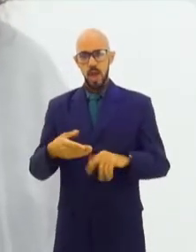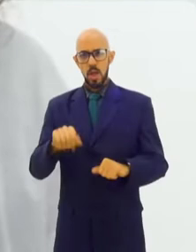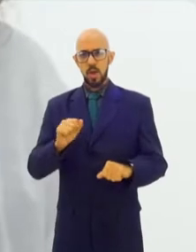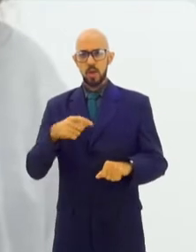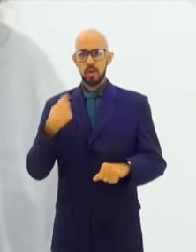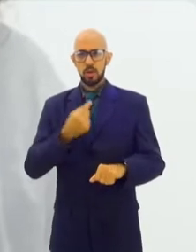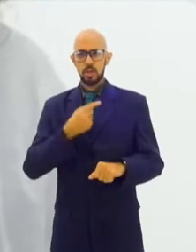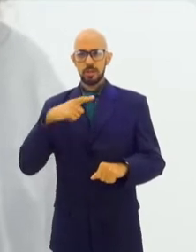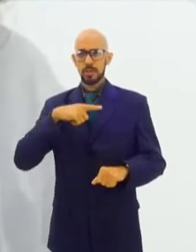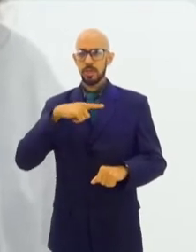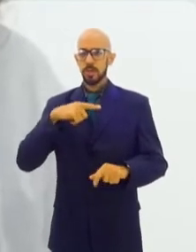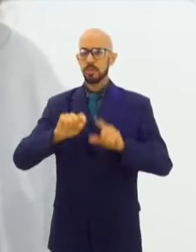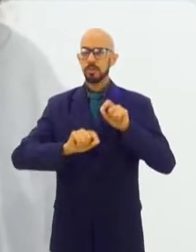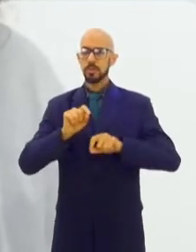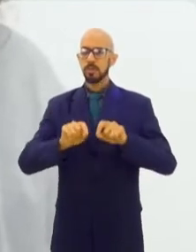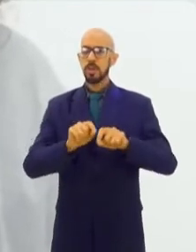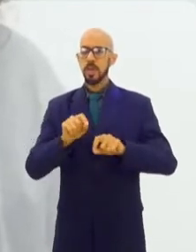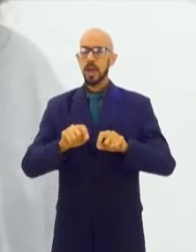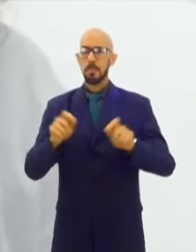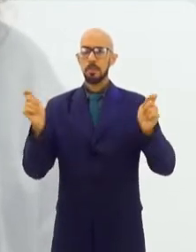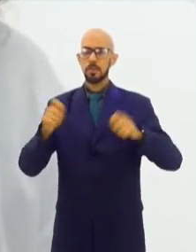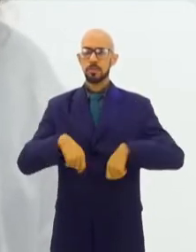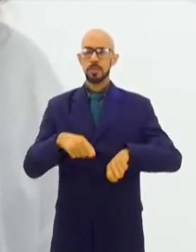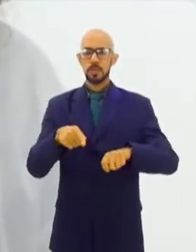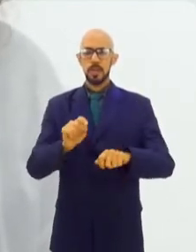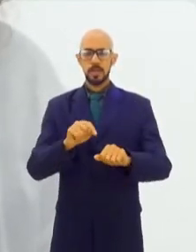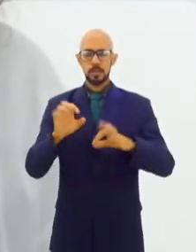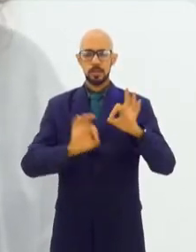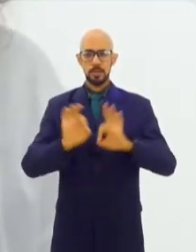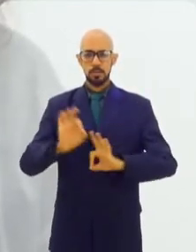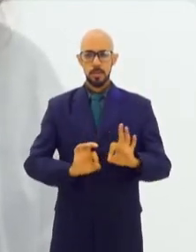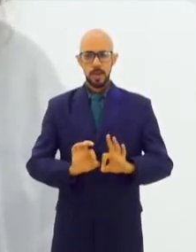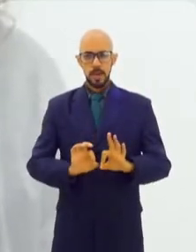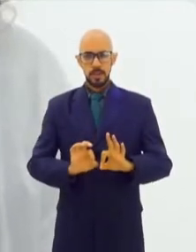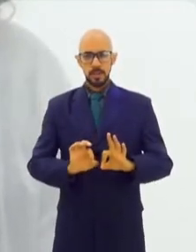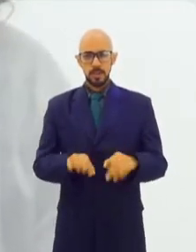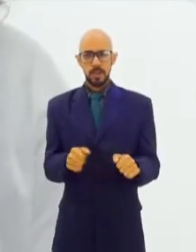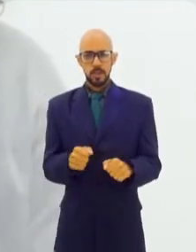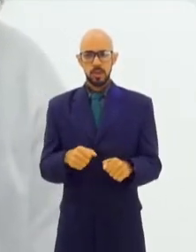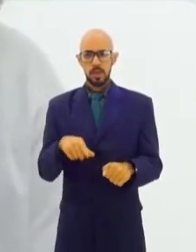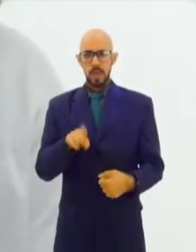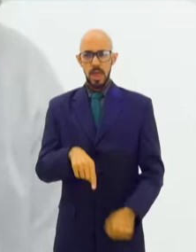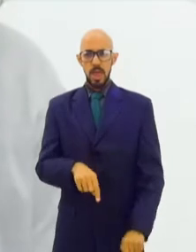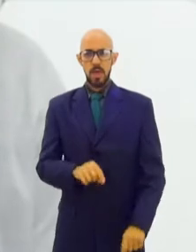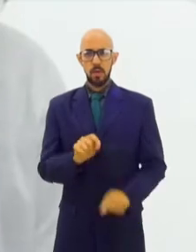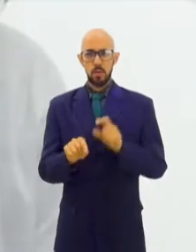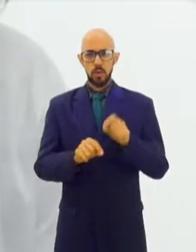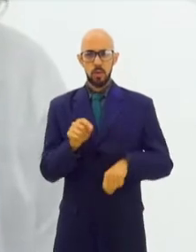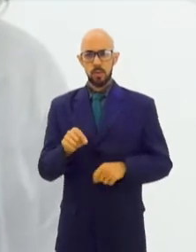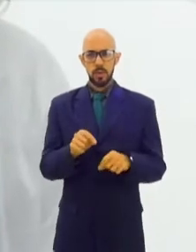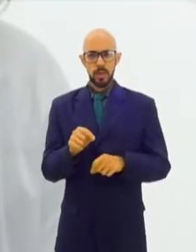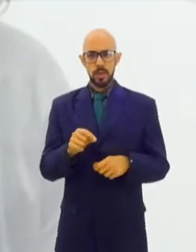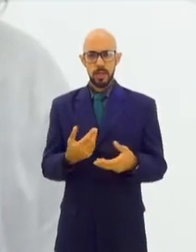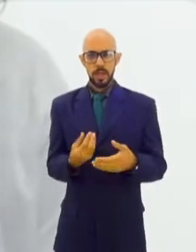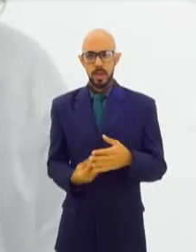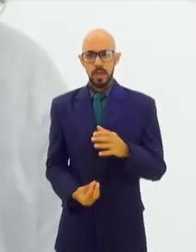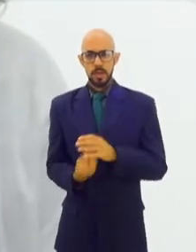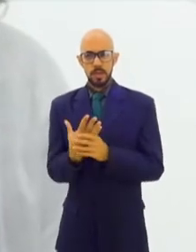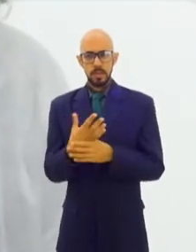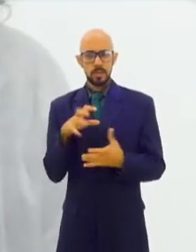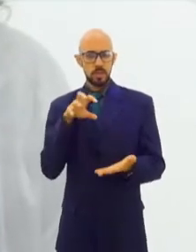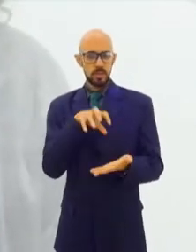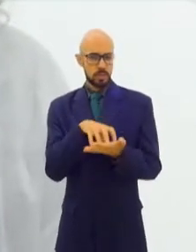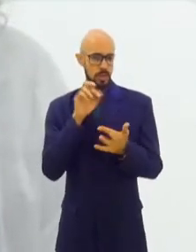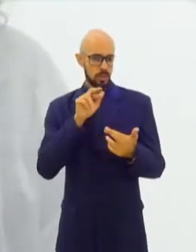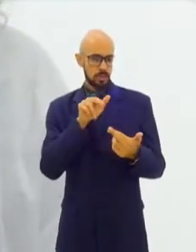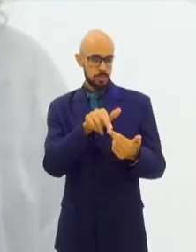fenômenos a gente tem uma possibilidade e também tem esse processo de preparação é que foi a inauguração desse